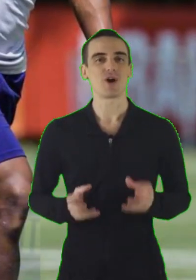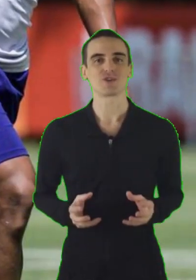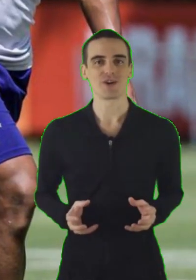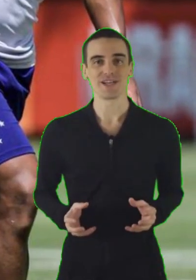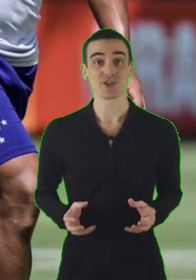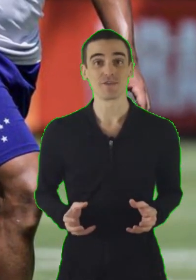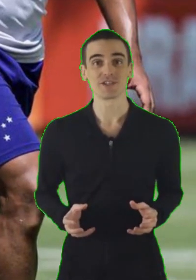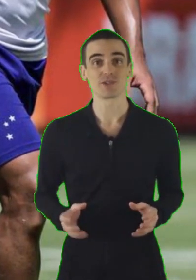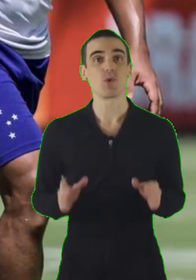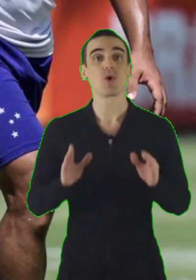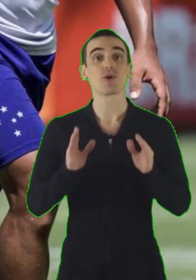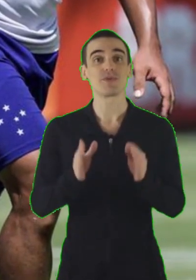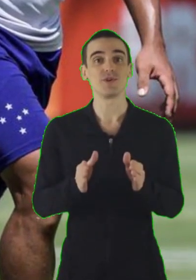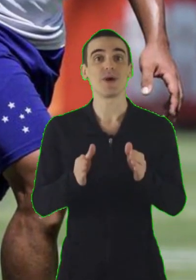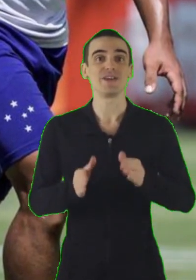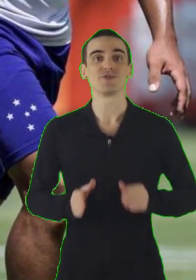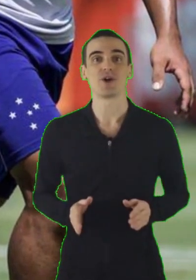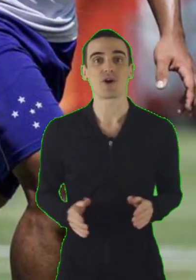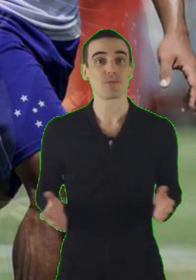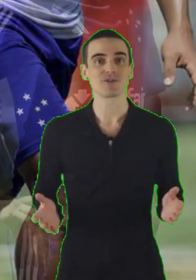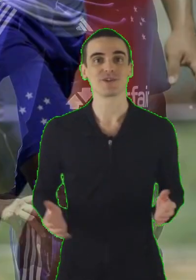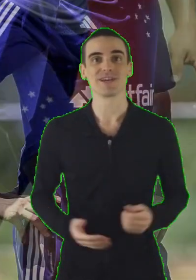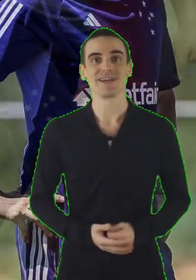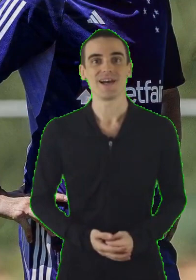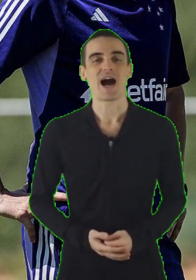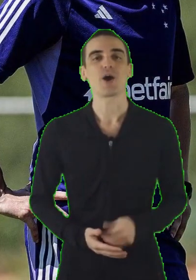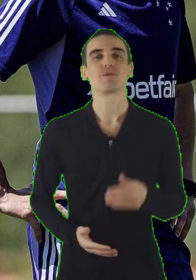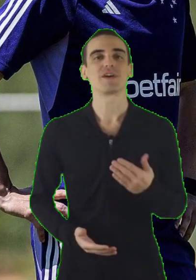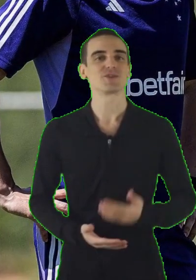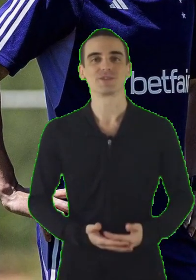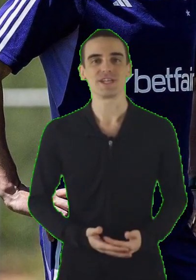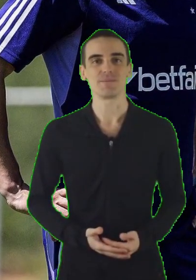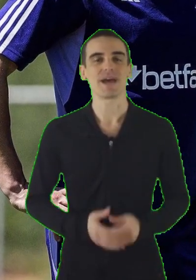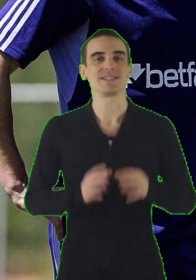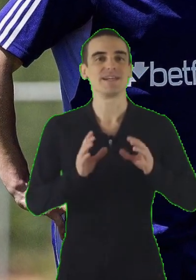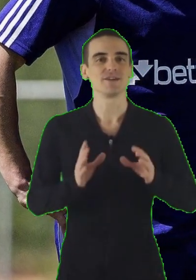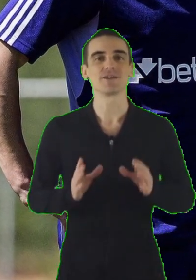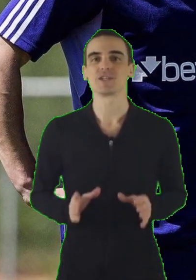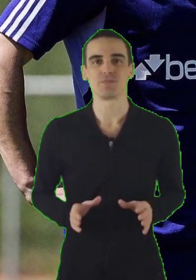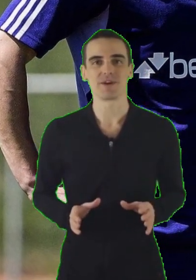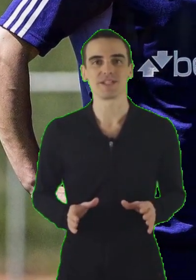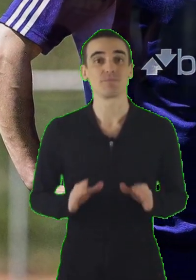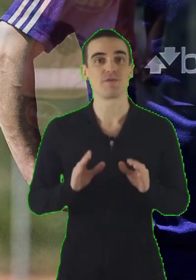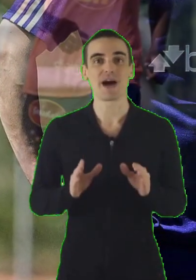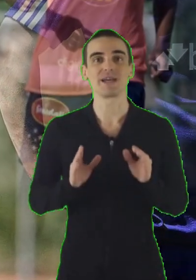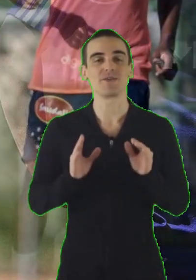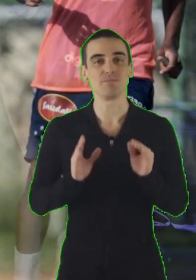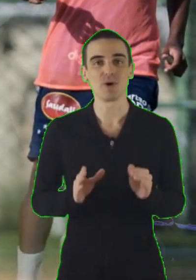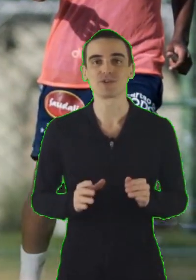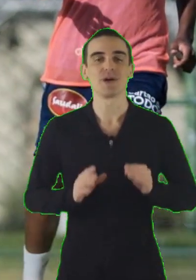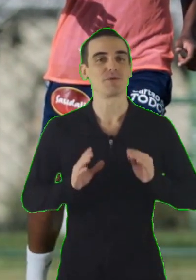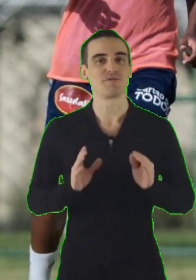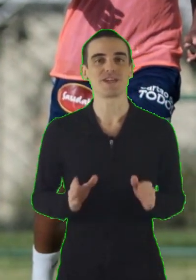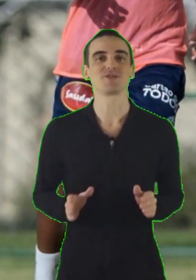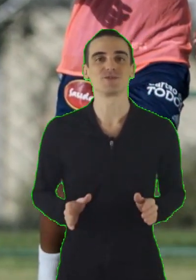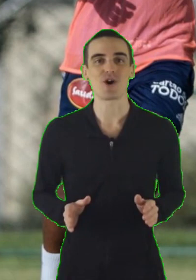de equilíbrio e força. No gol, também por acúmulo de cartões amarelos, Rafael Cabral dá lugar a Anderson. Enibelton